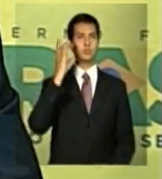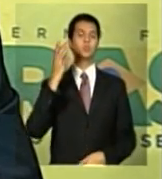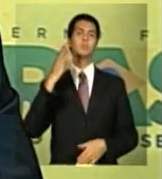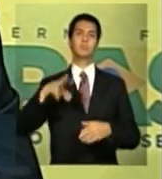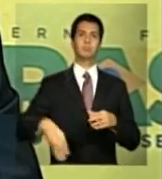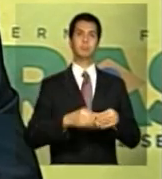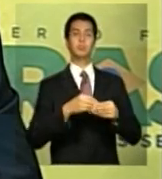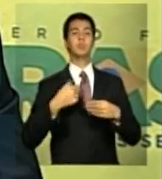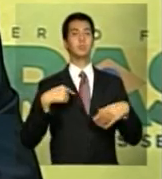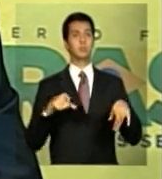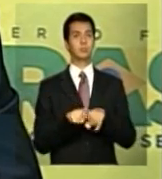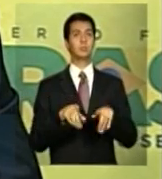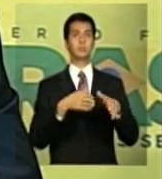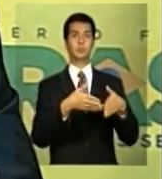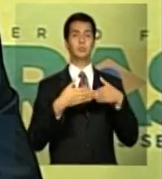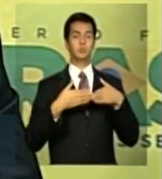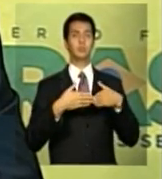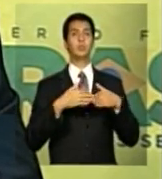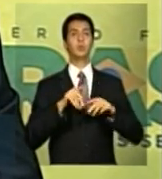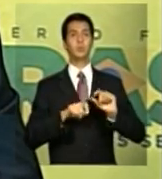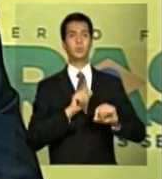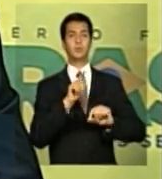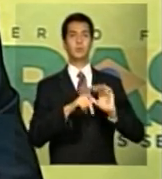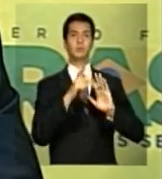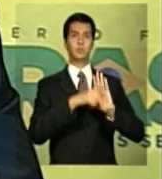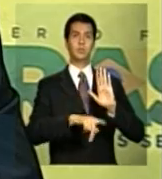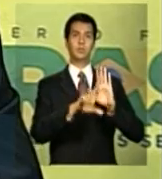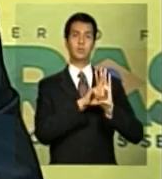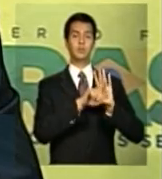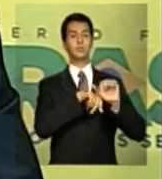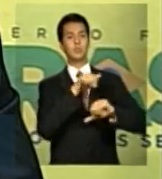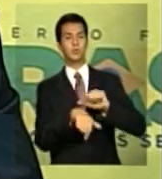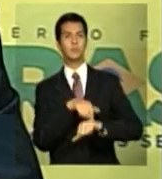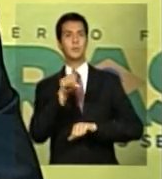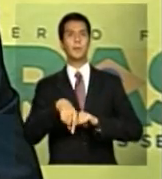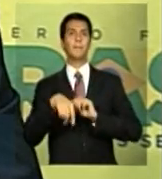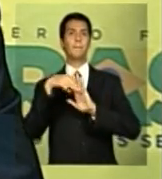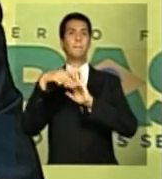que fosse transformado esse projeto de lei numa medida provisória,